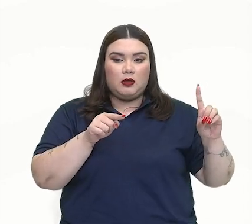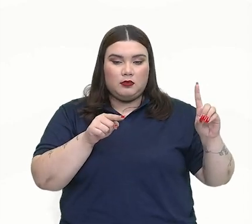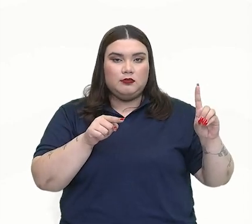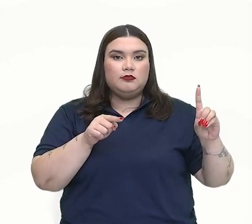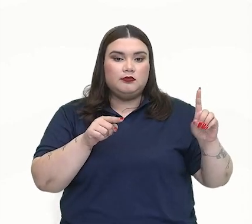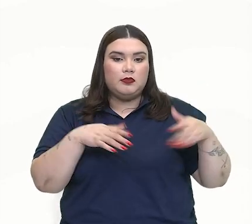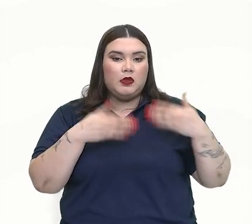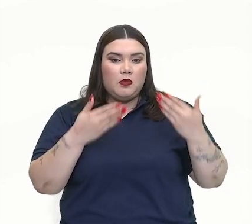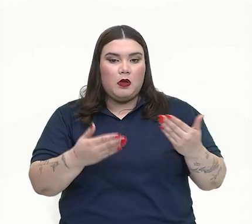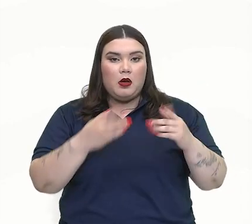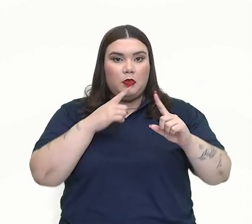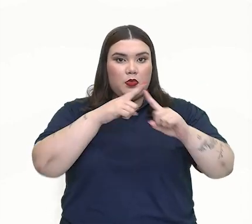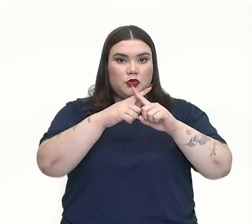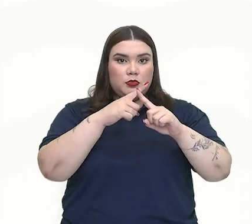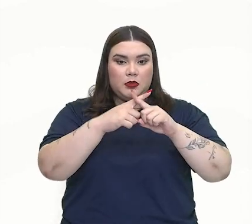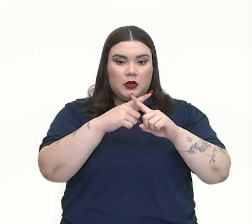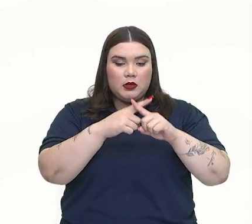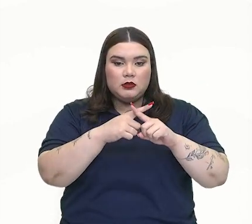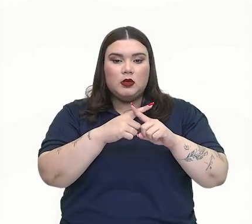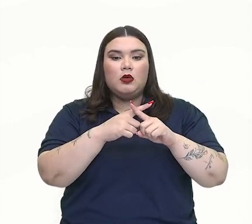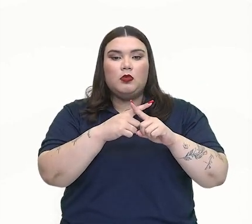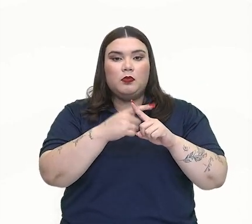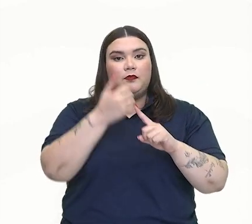pronto. Eu vou dividir